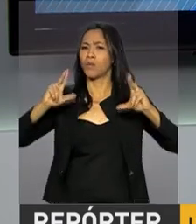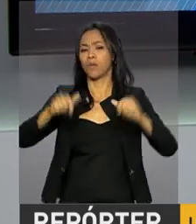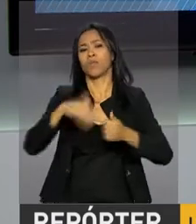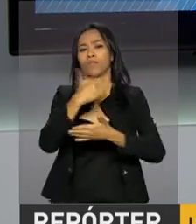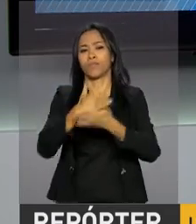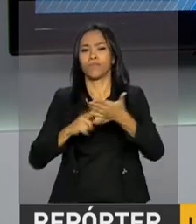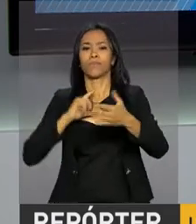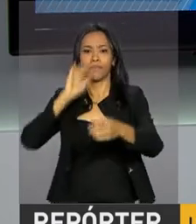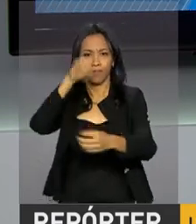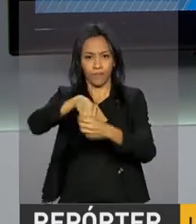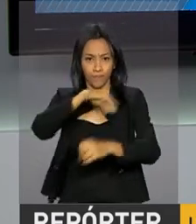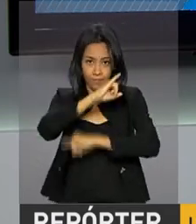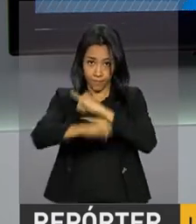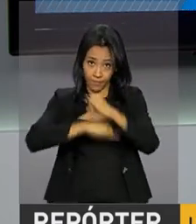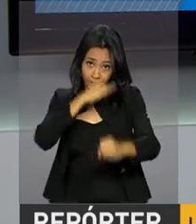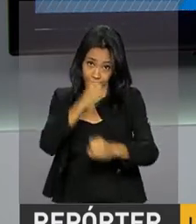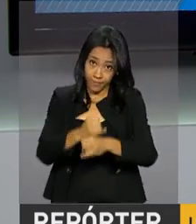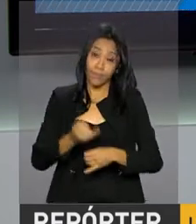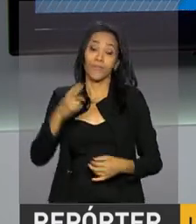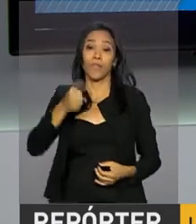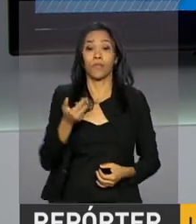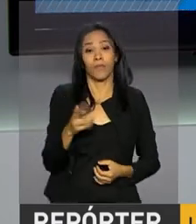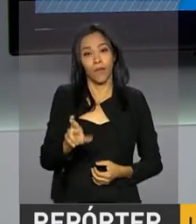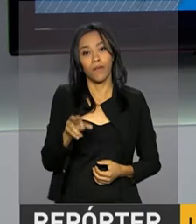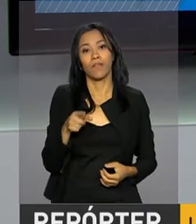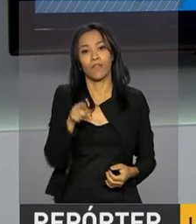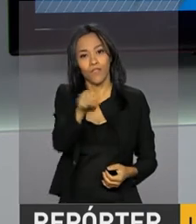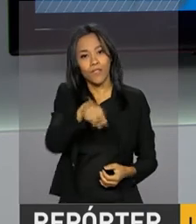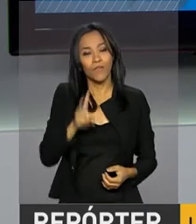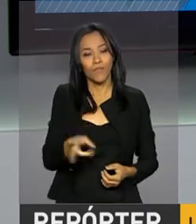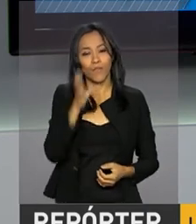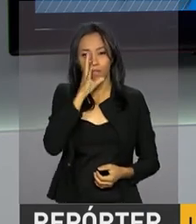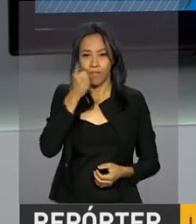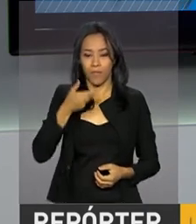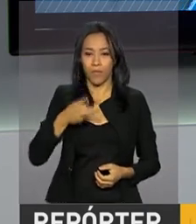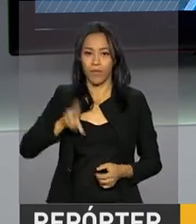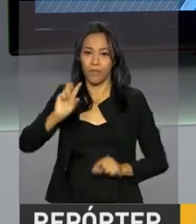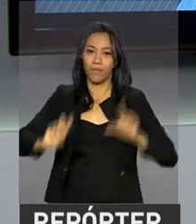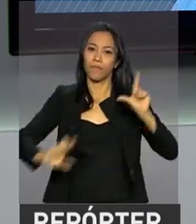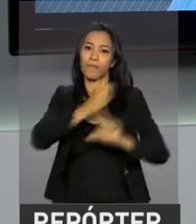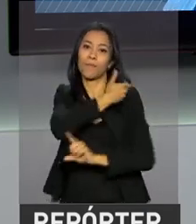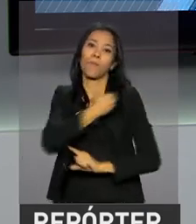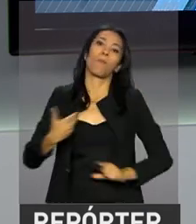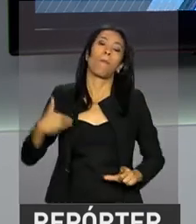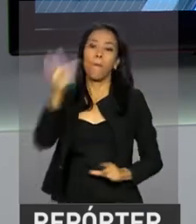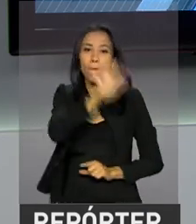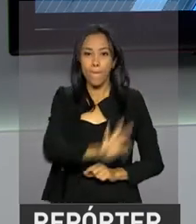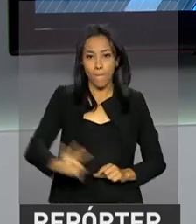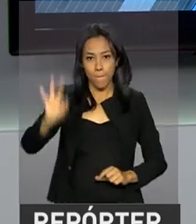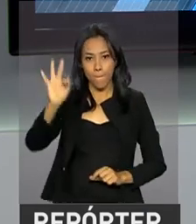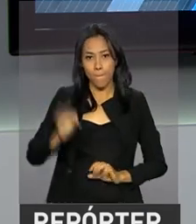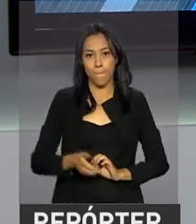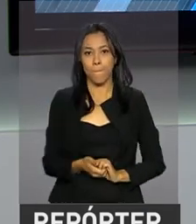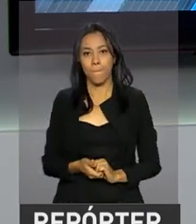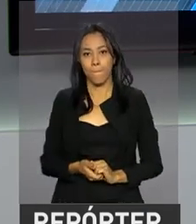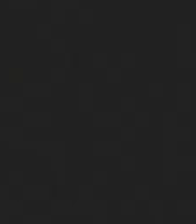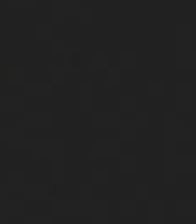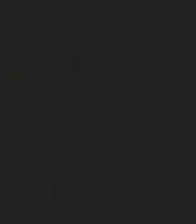também está na página da internet da nbr na internet continue com a gente na nbr a tv do governo federal